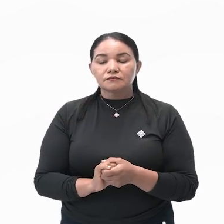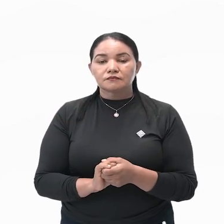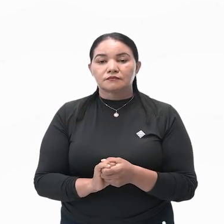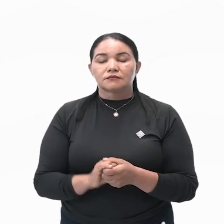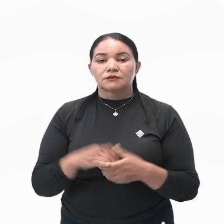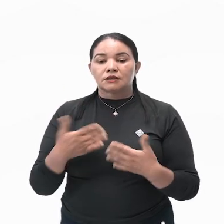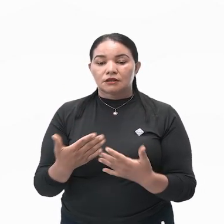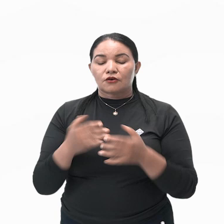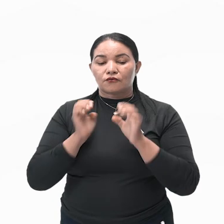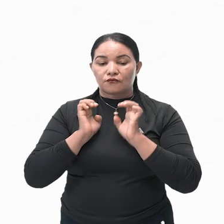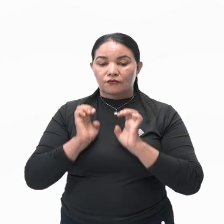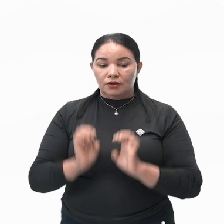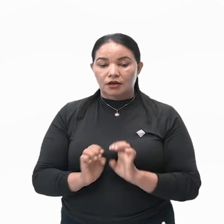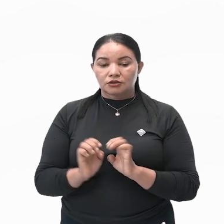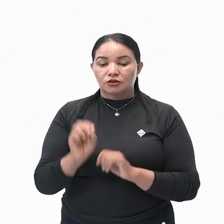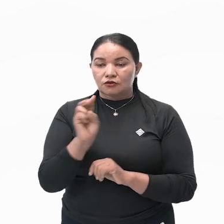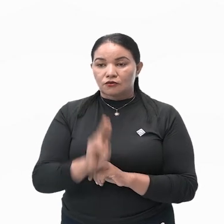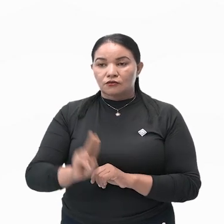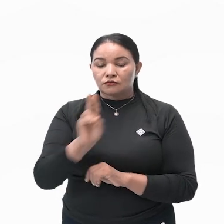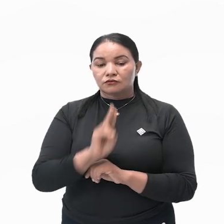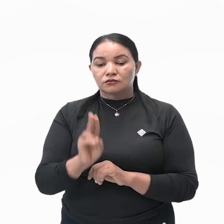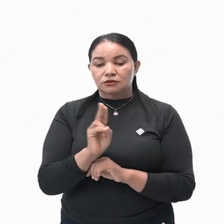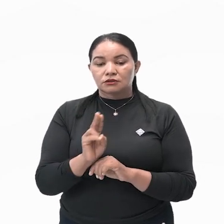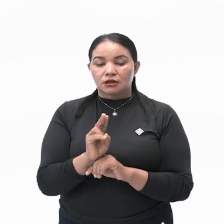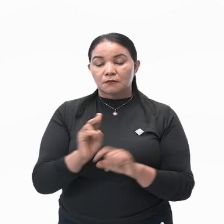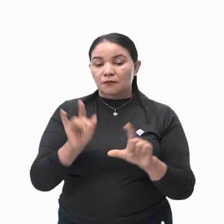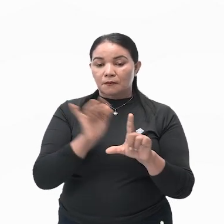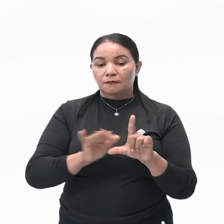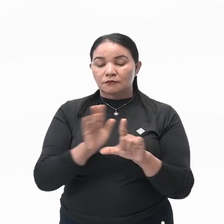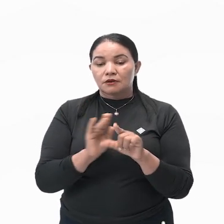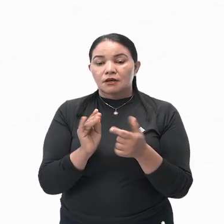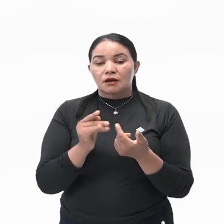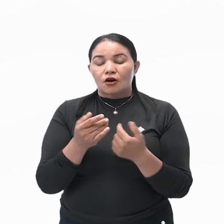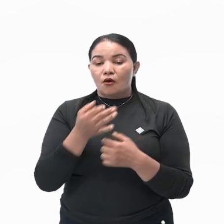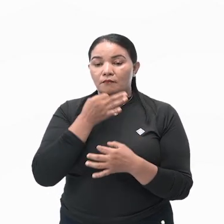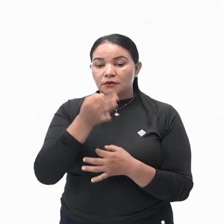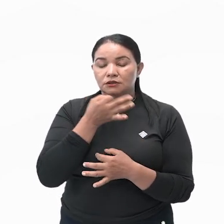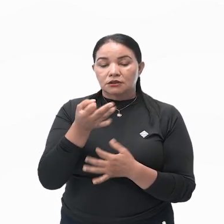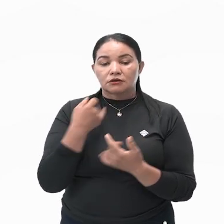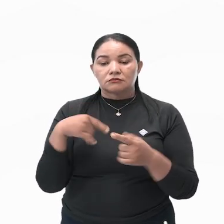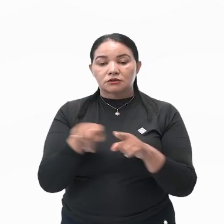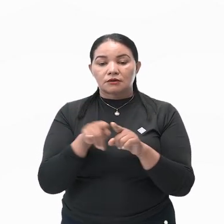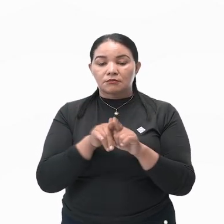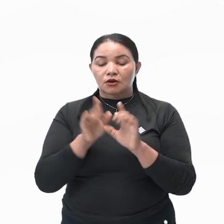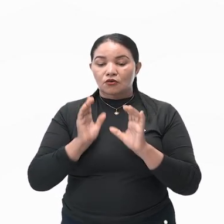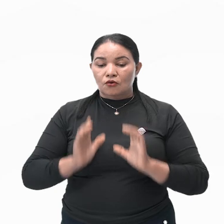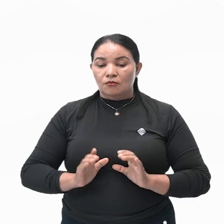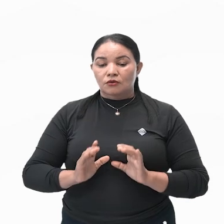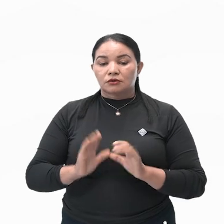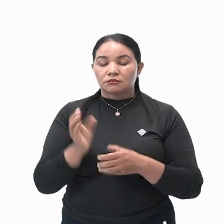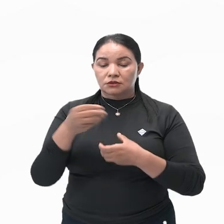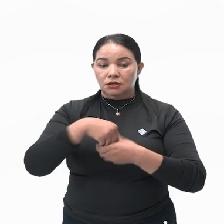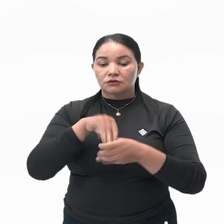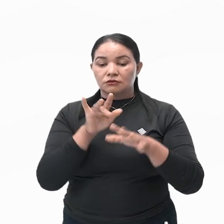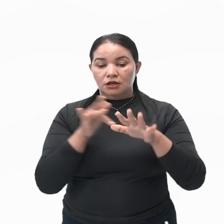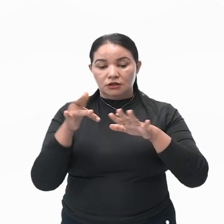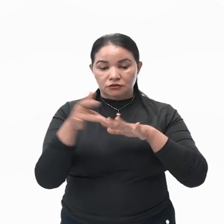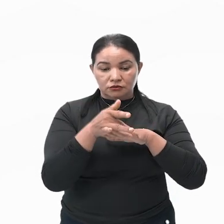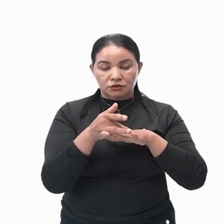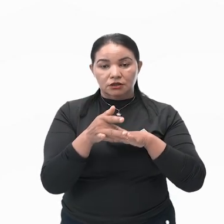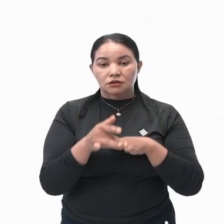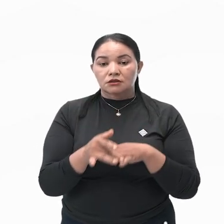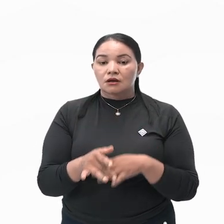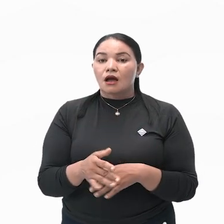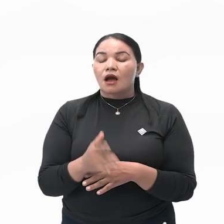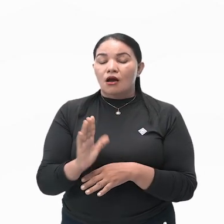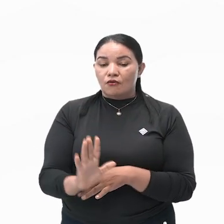de algoritmos, tá, para influenciar opiniões e comportamento nas redes sociais. Isso tem acontecido muito, tá, turma?